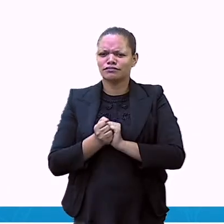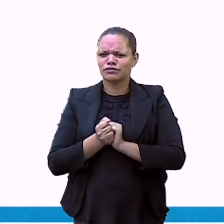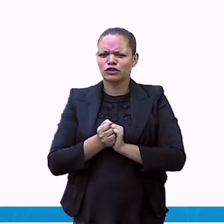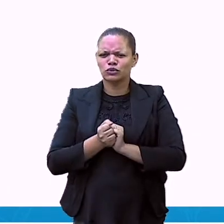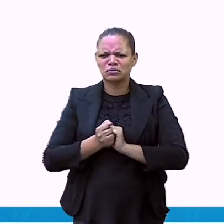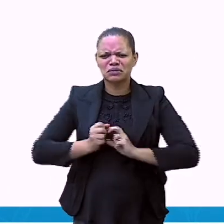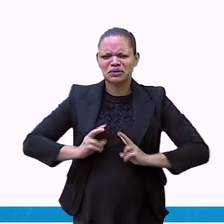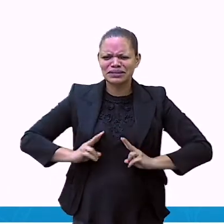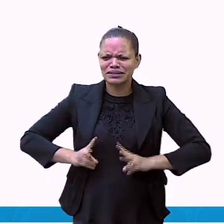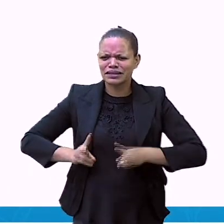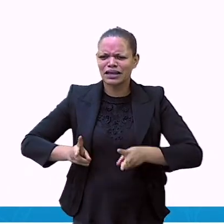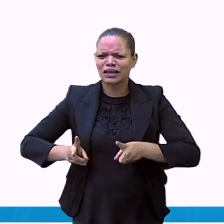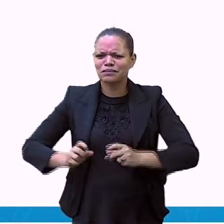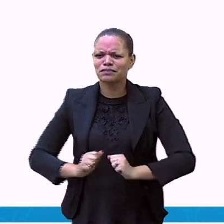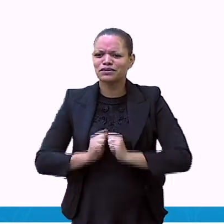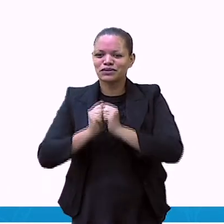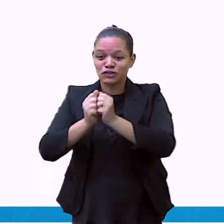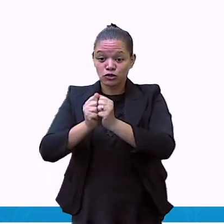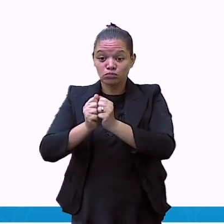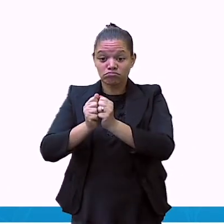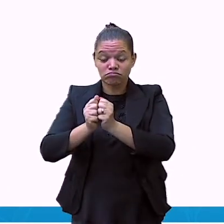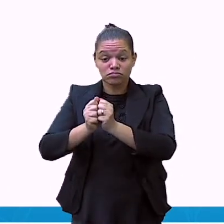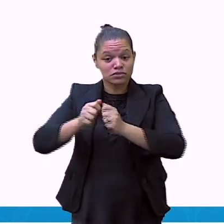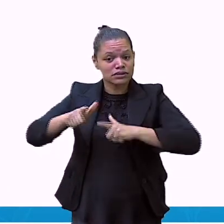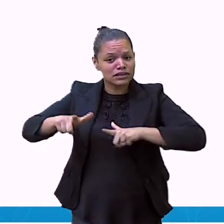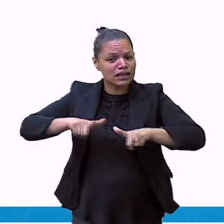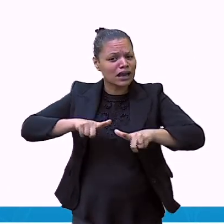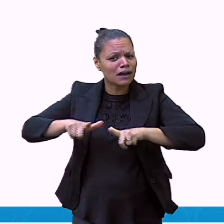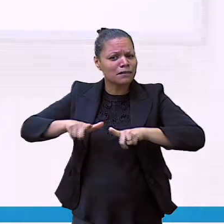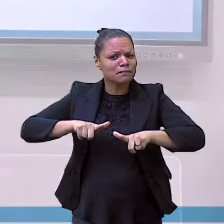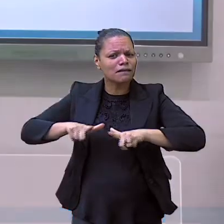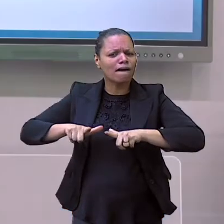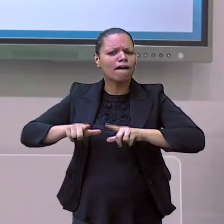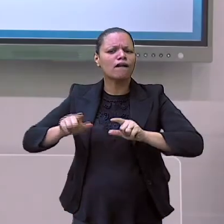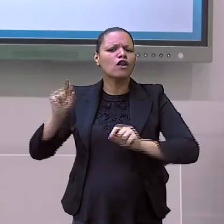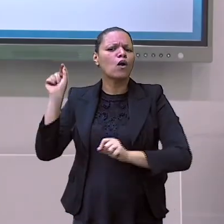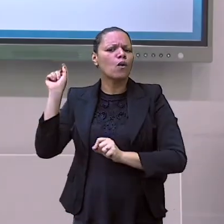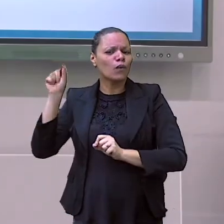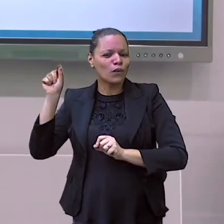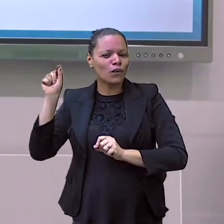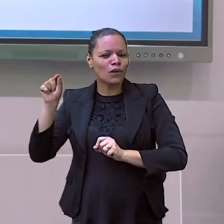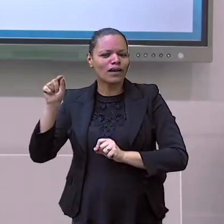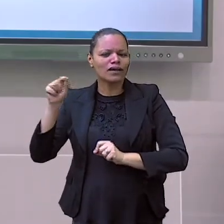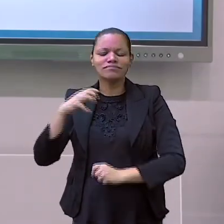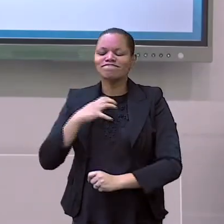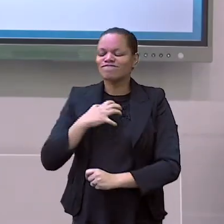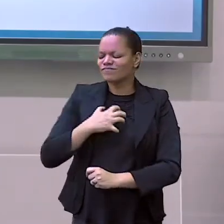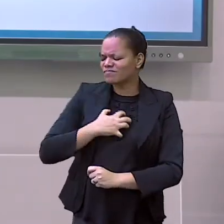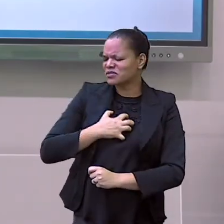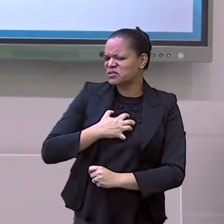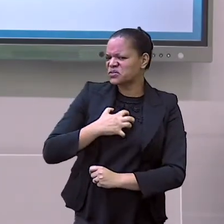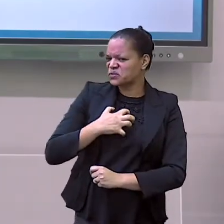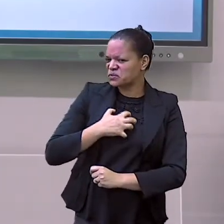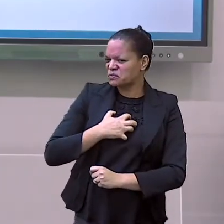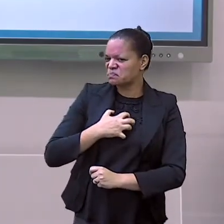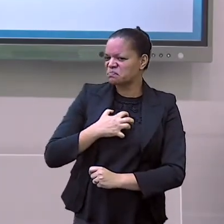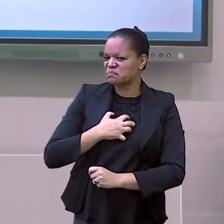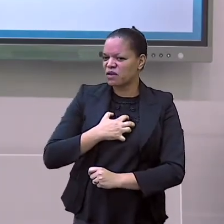a sensibilidade da pessoa. Sempre tem uma coisa, por mais que a pessoa se